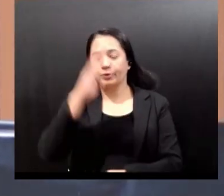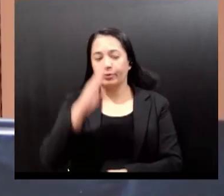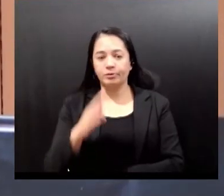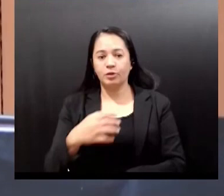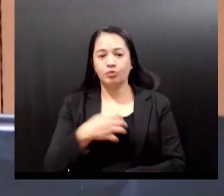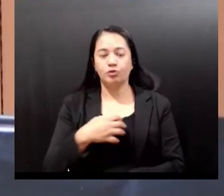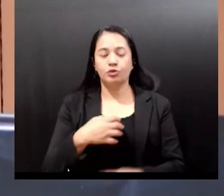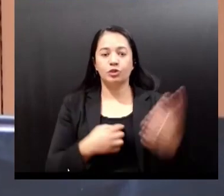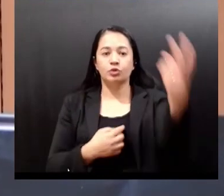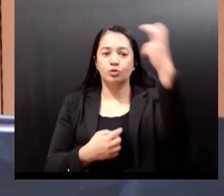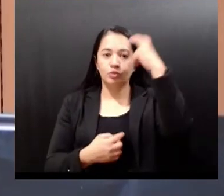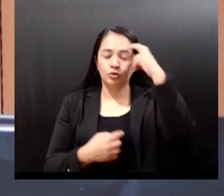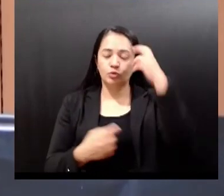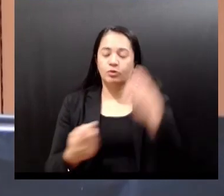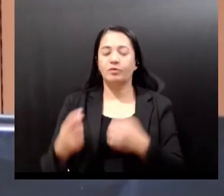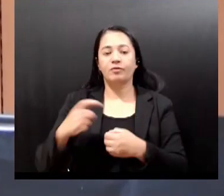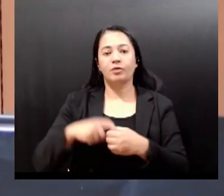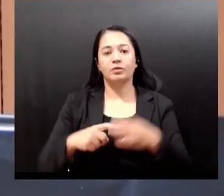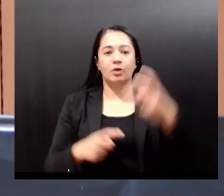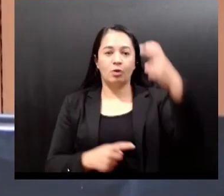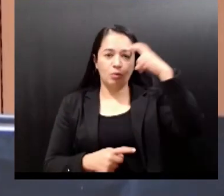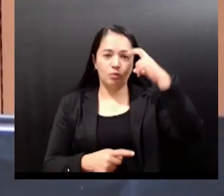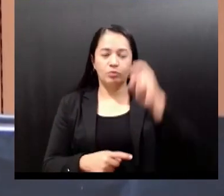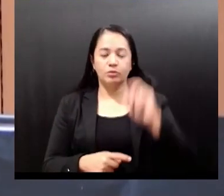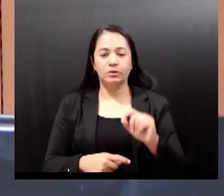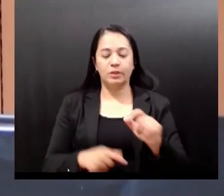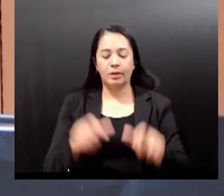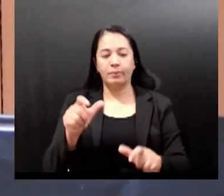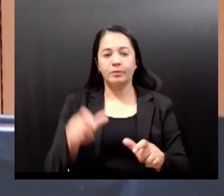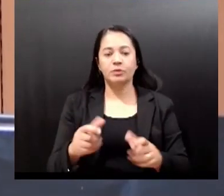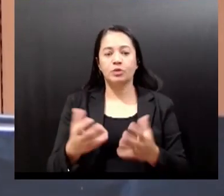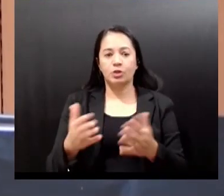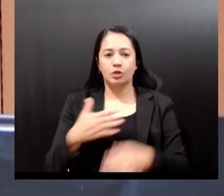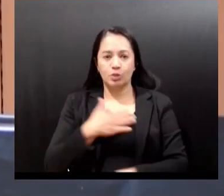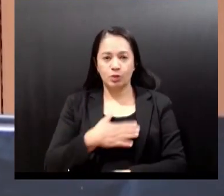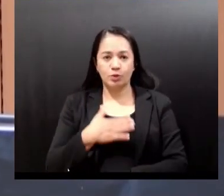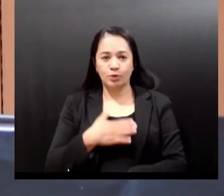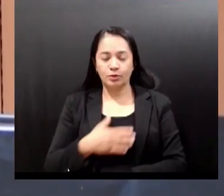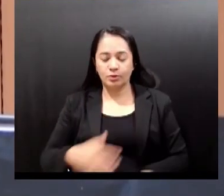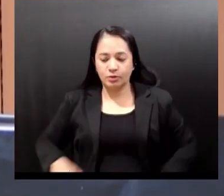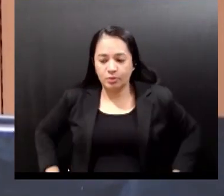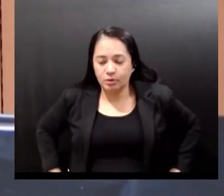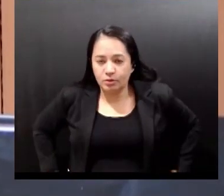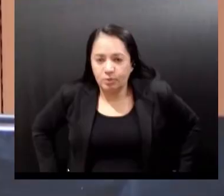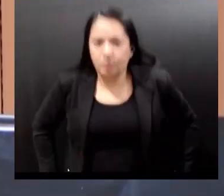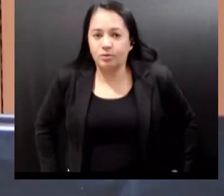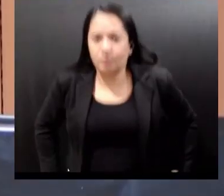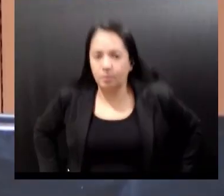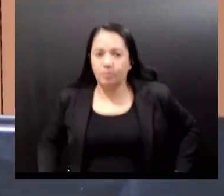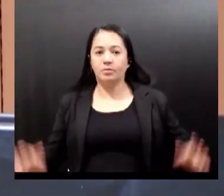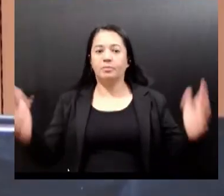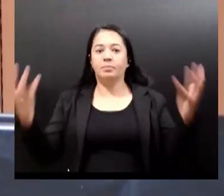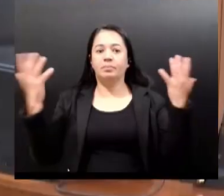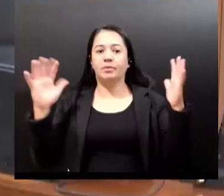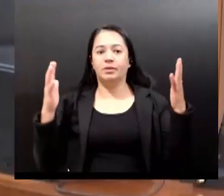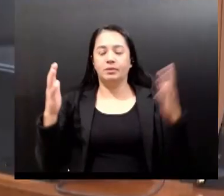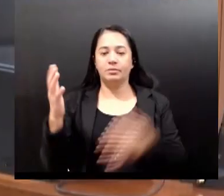resgatar a cultura de quem é adepto ao hip hop. Então, parabéns ao vereador Carlinhos e meu voto é